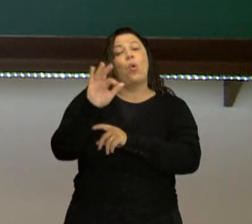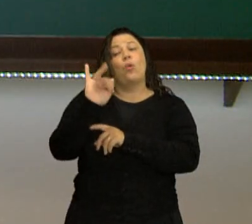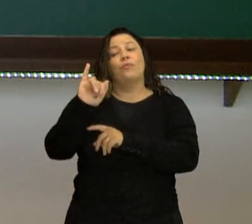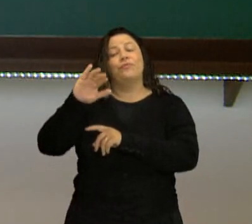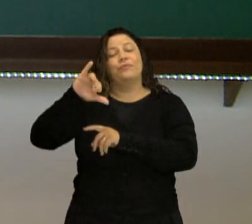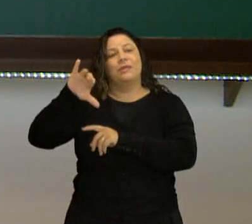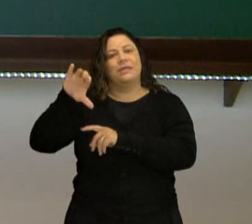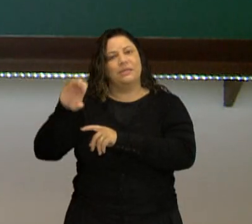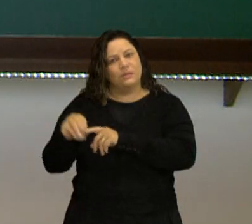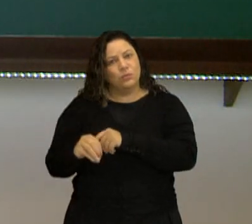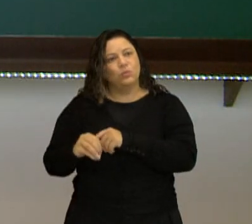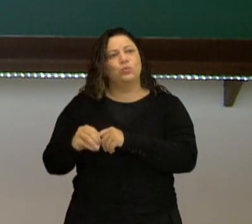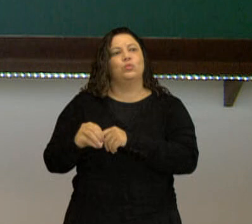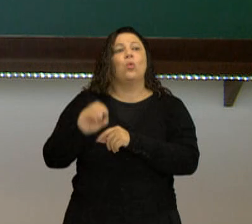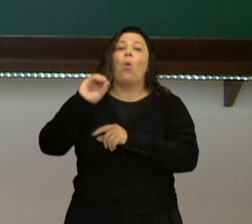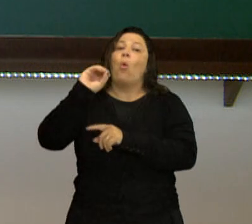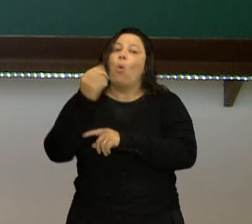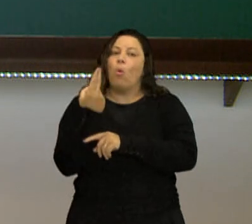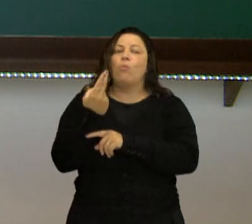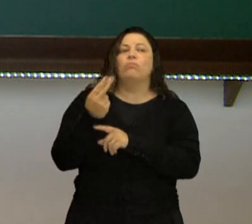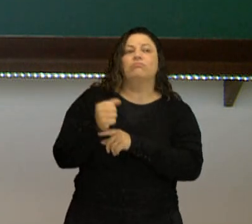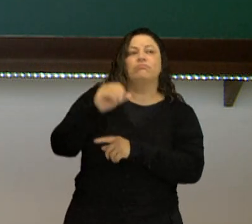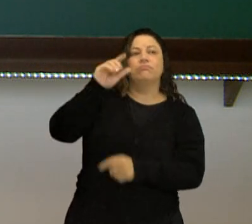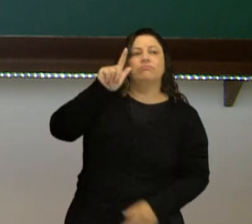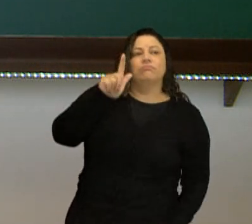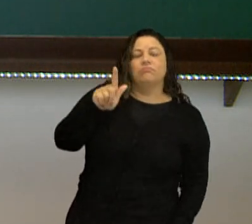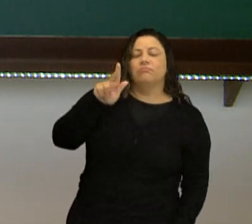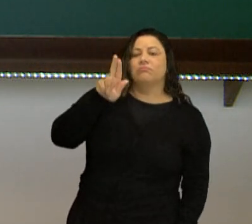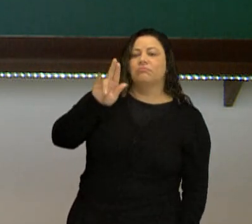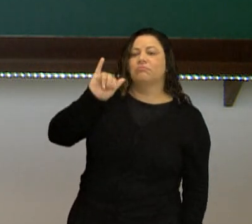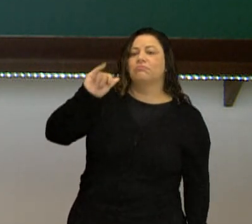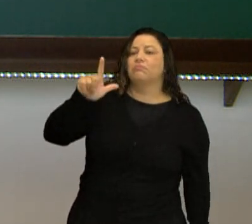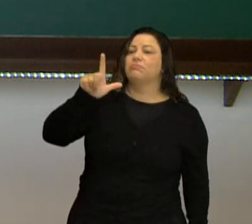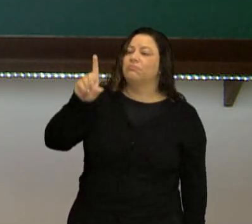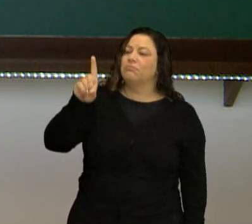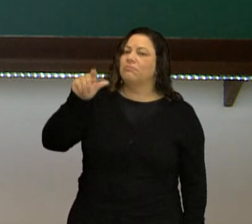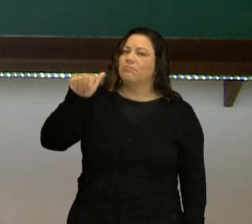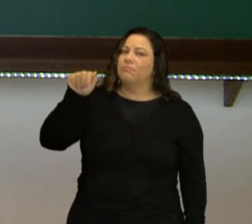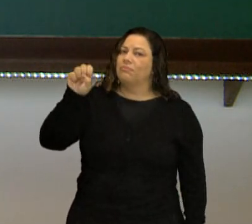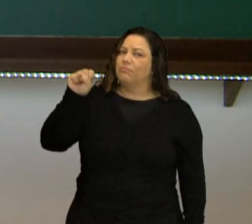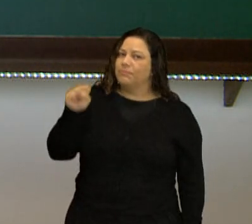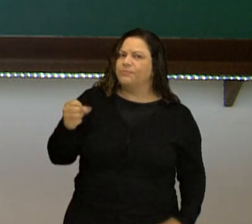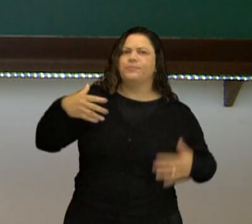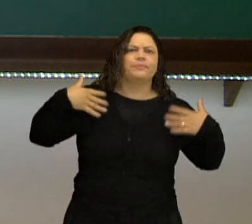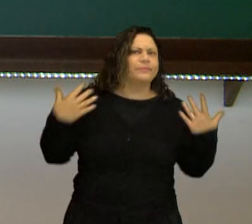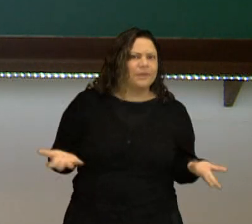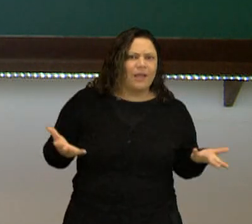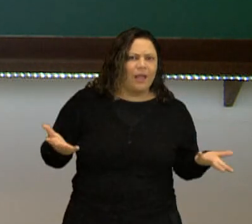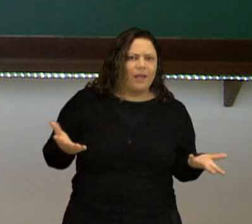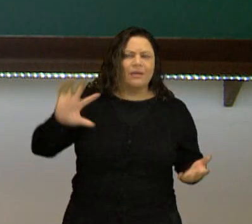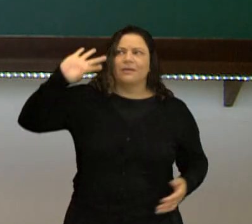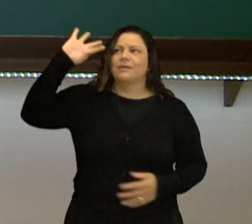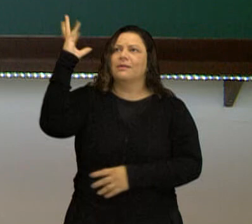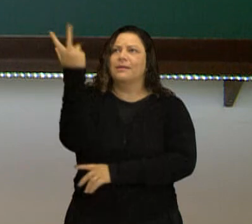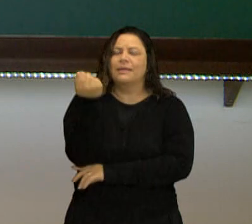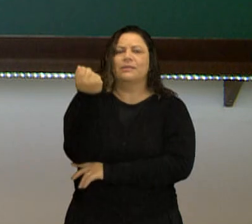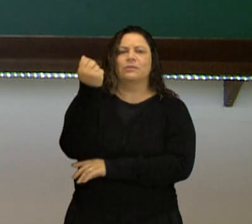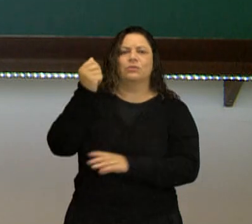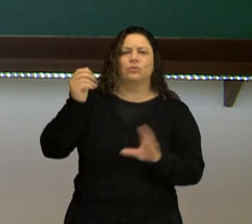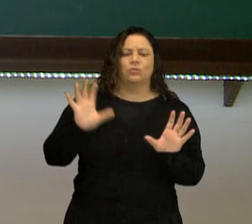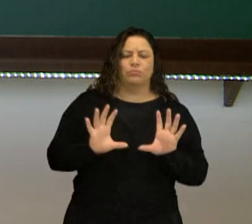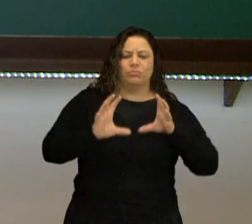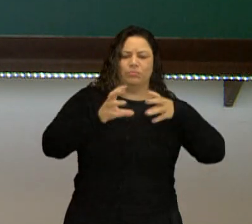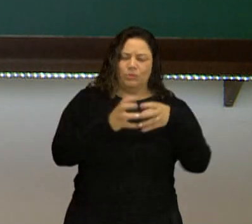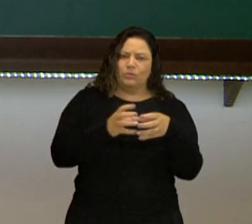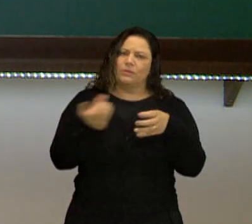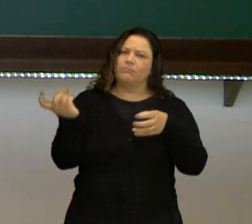ofício e você pode falar guilda. O que eram as corporações de ofício? O que eram as guildas? Então eram associações que surgiram ali na